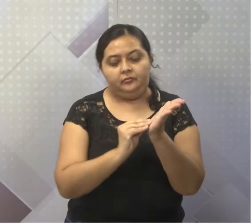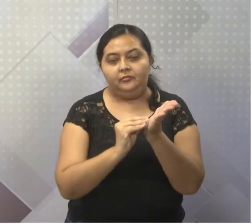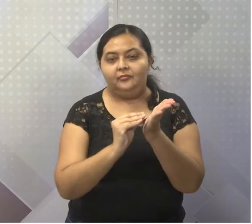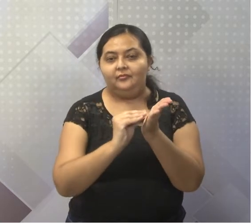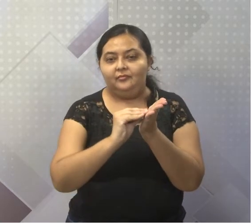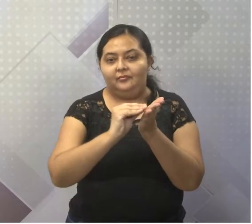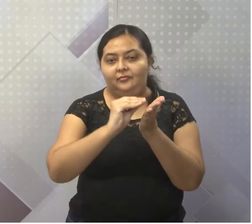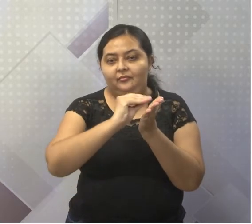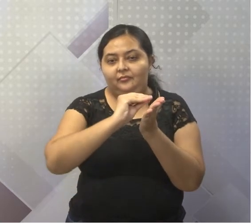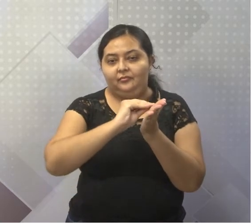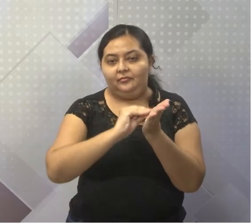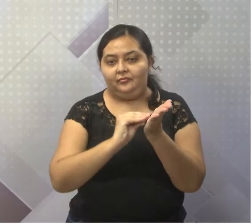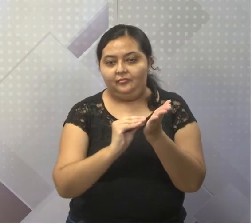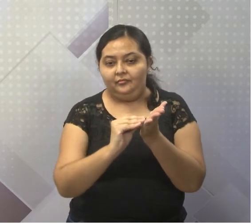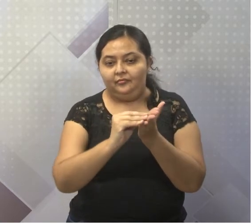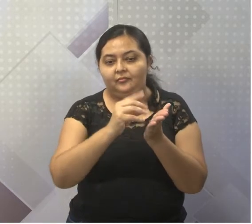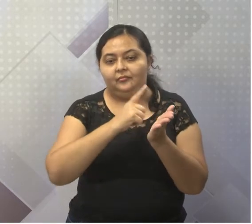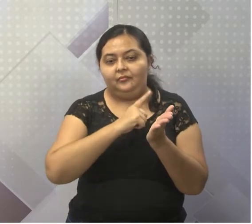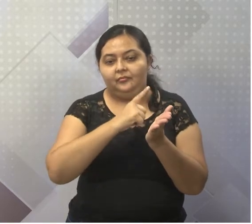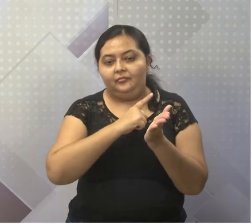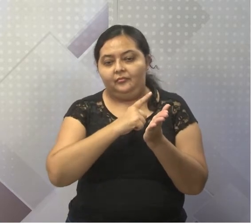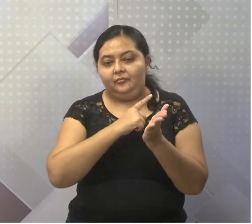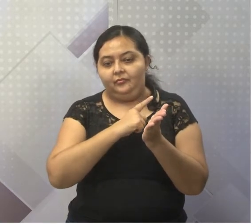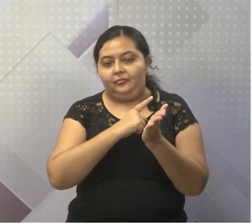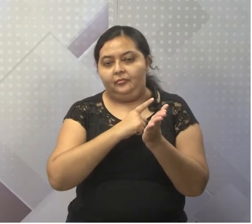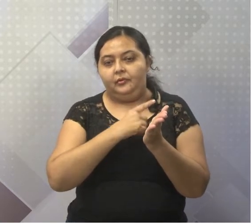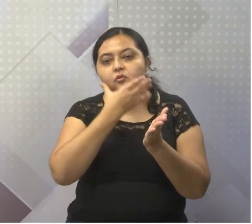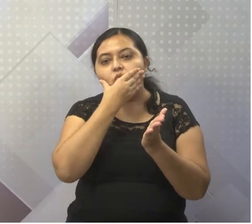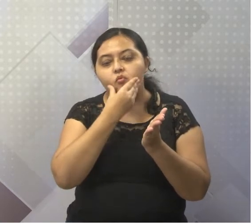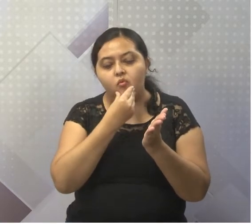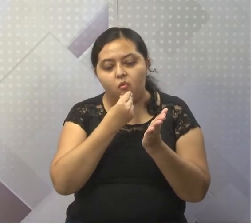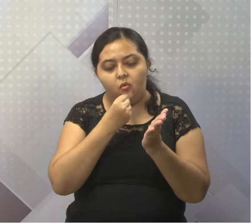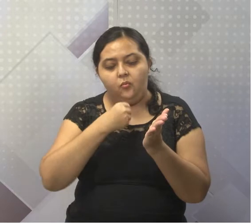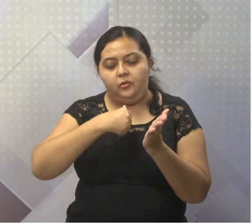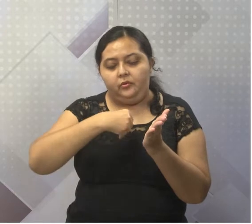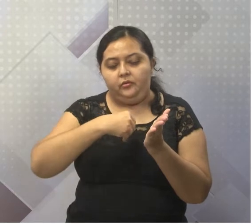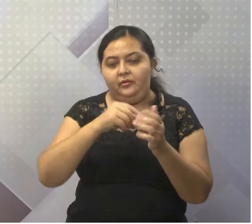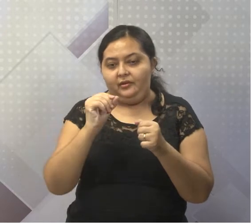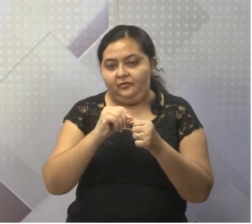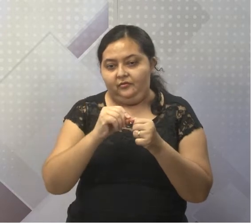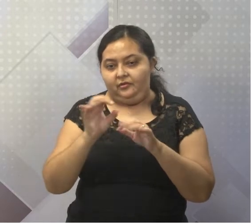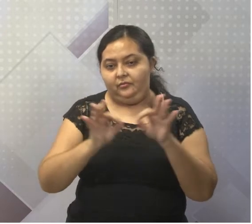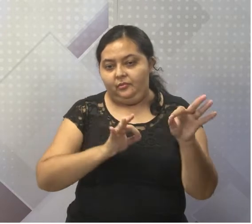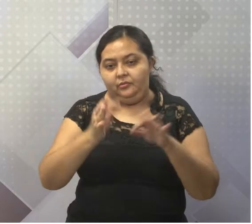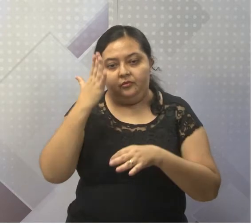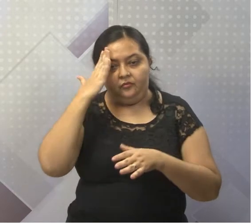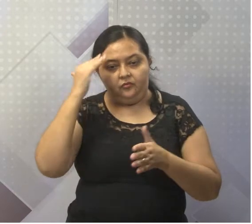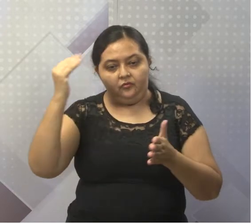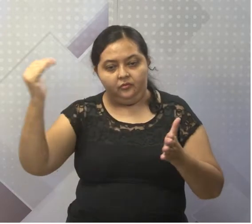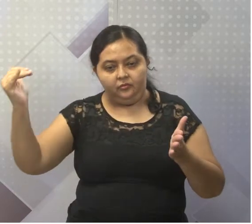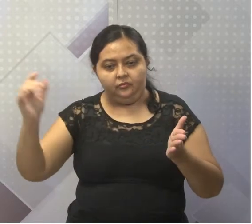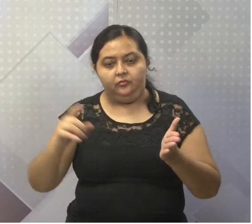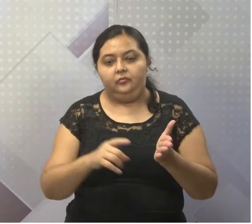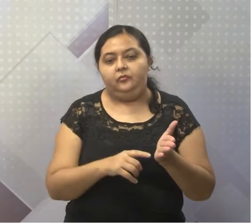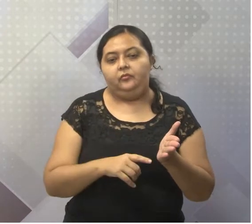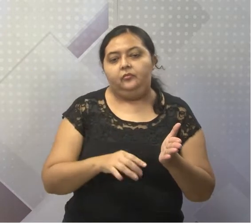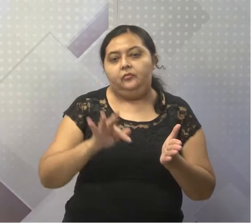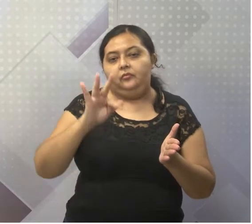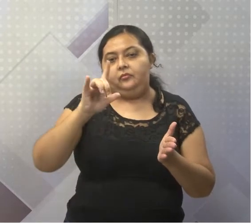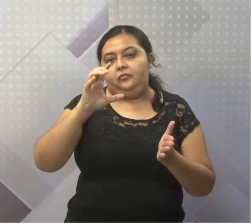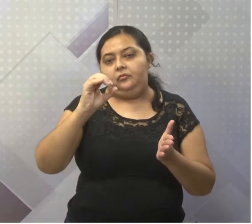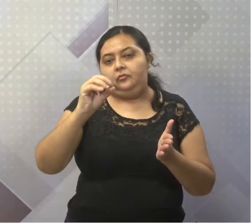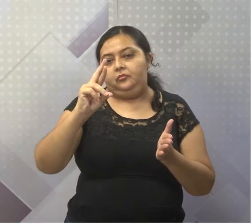San Giovanni né sobre o Juízo Final uma obra do mestre Florentino né cerca de 1.300 por aí